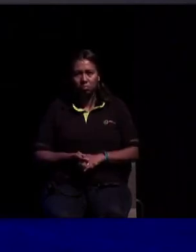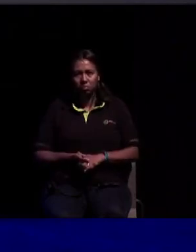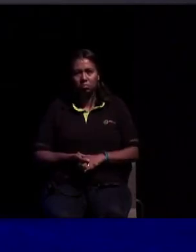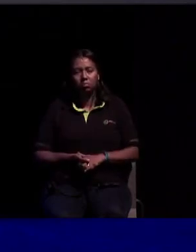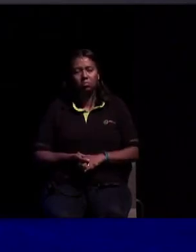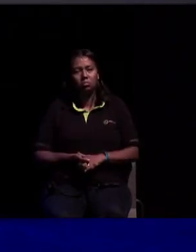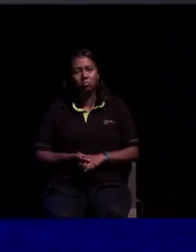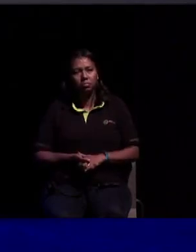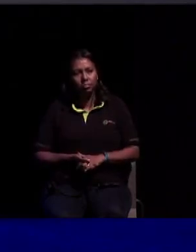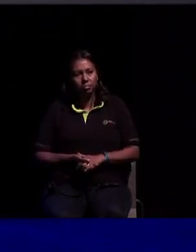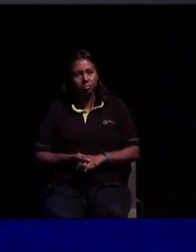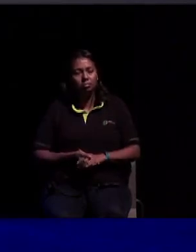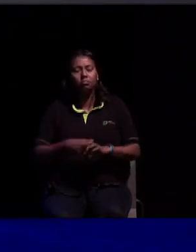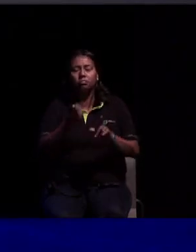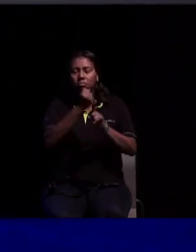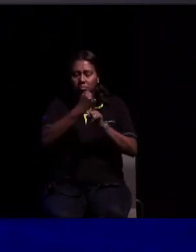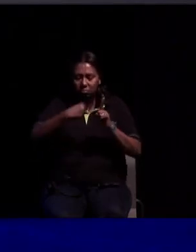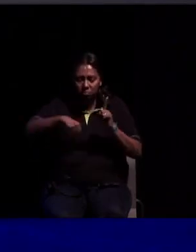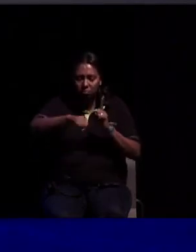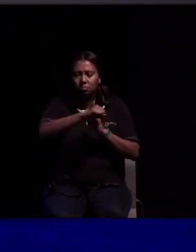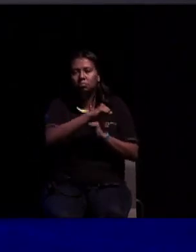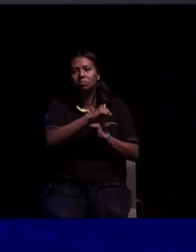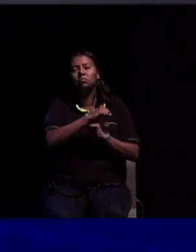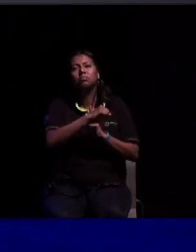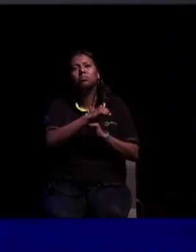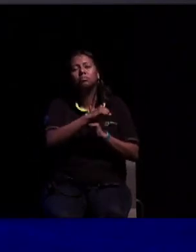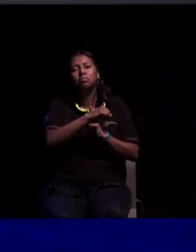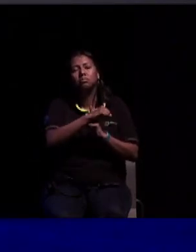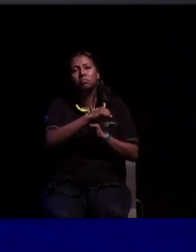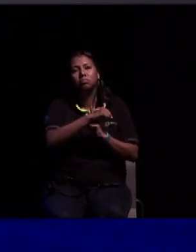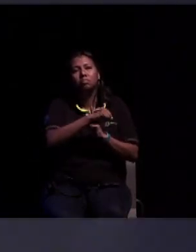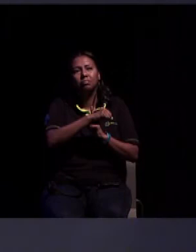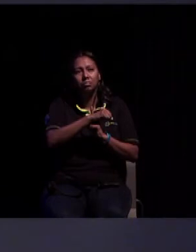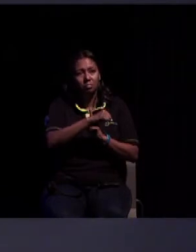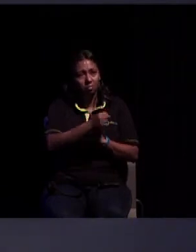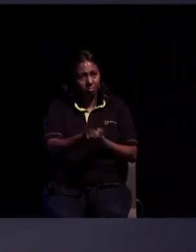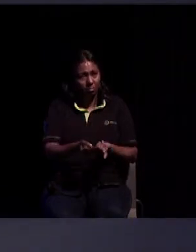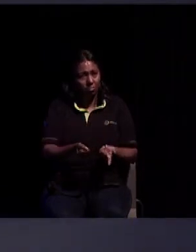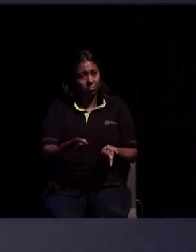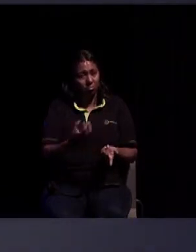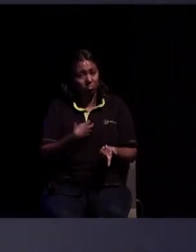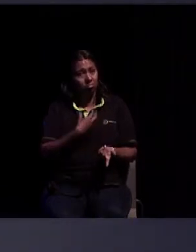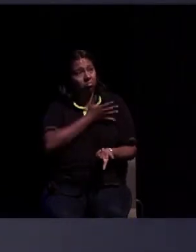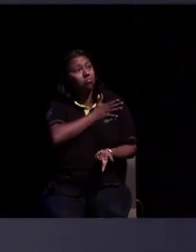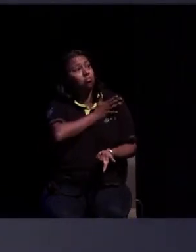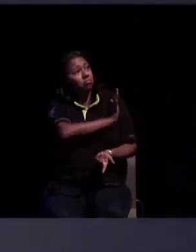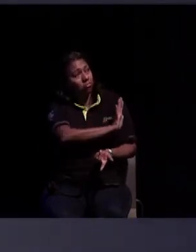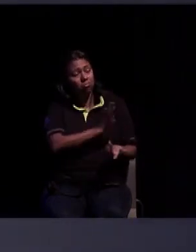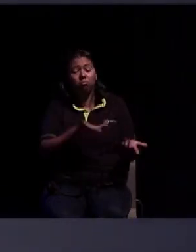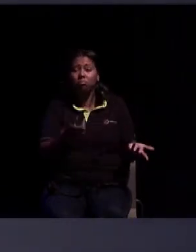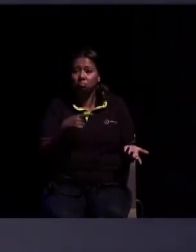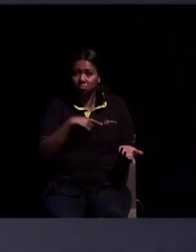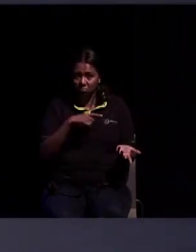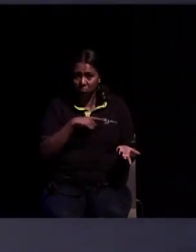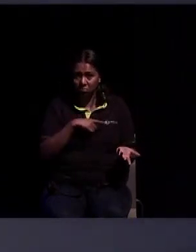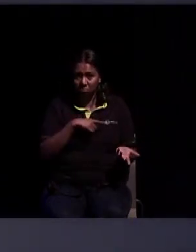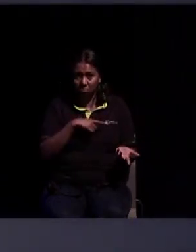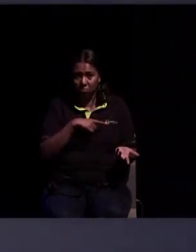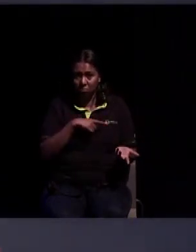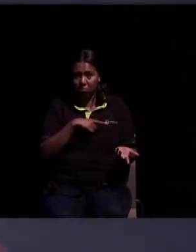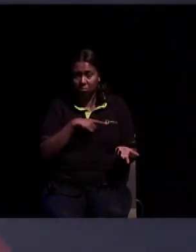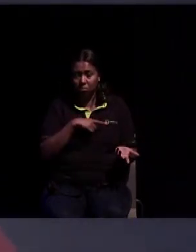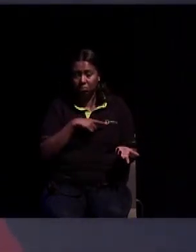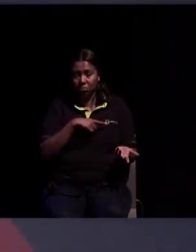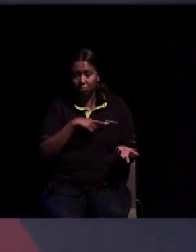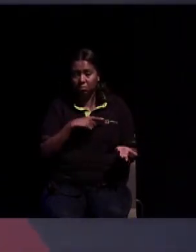consensos sociais na nossa sociedade, né, que são racistas. E não racistas só apenas, porque, é